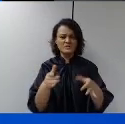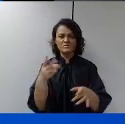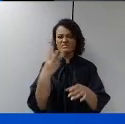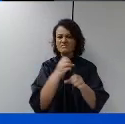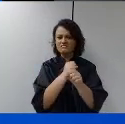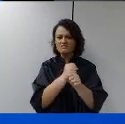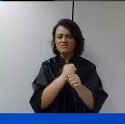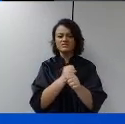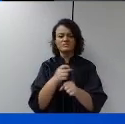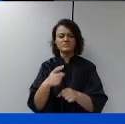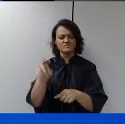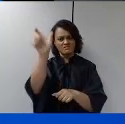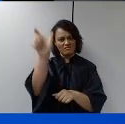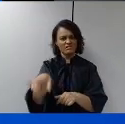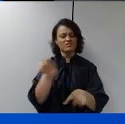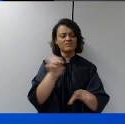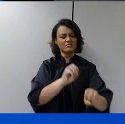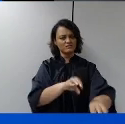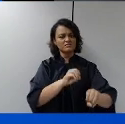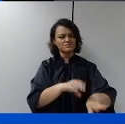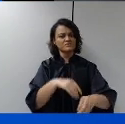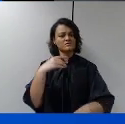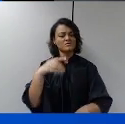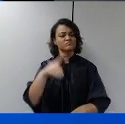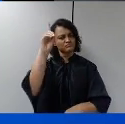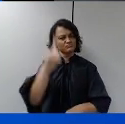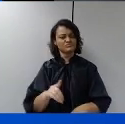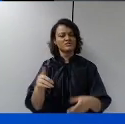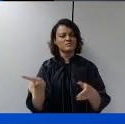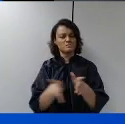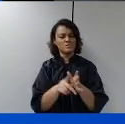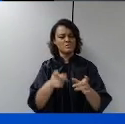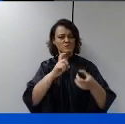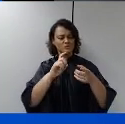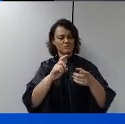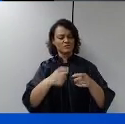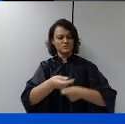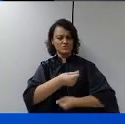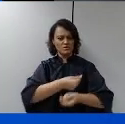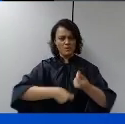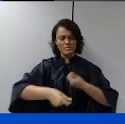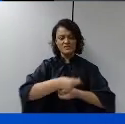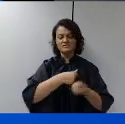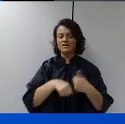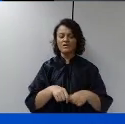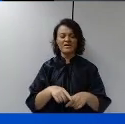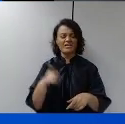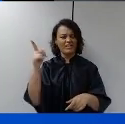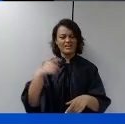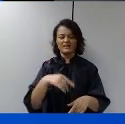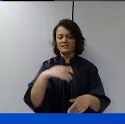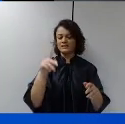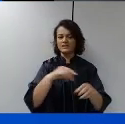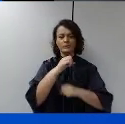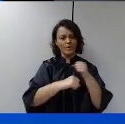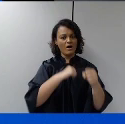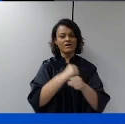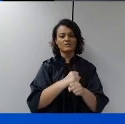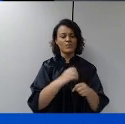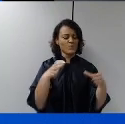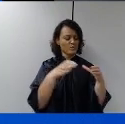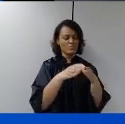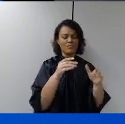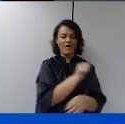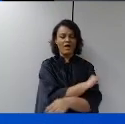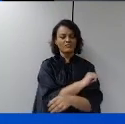lecionou direito comercial, em todos os anos ele era o homenageado da turma por um período